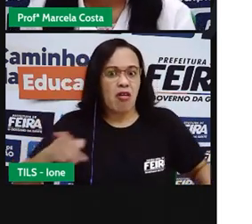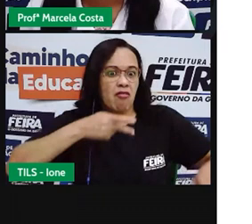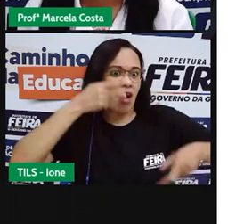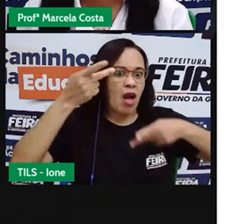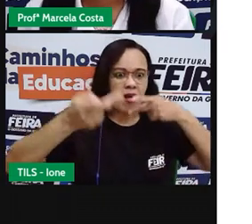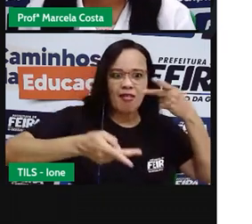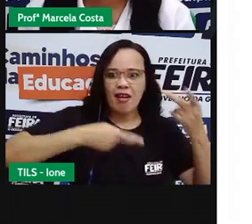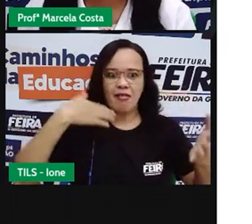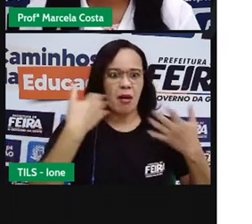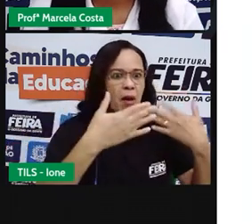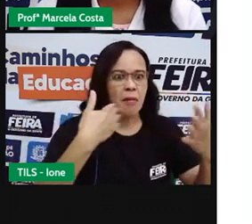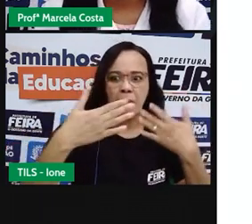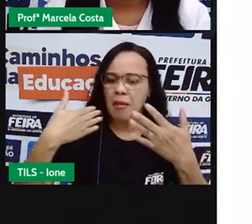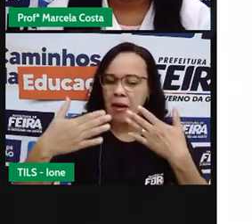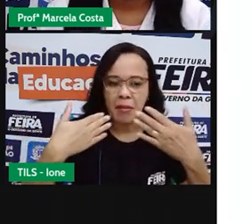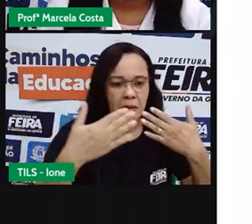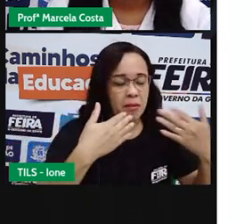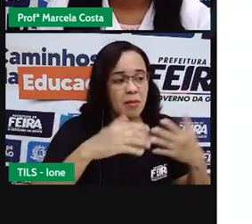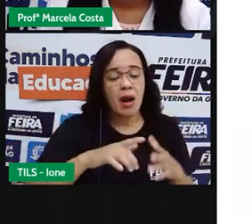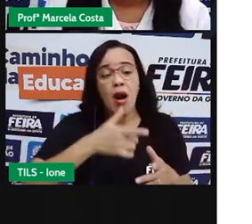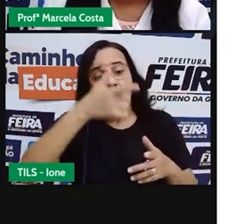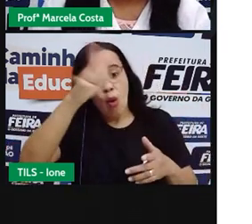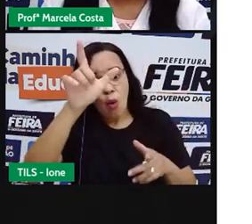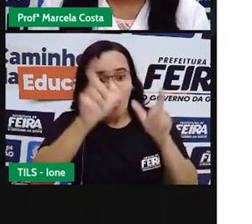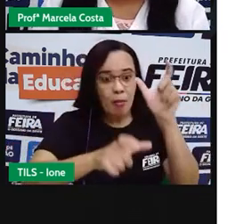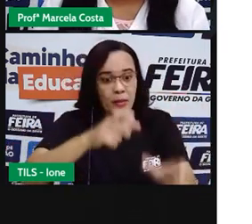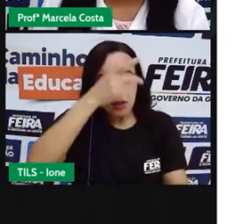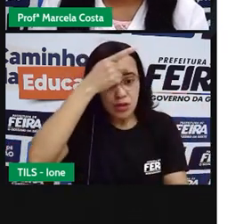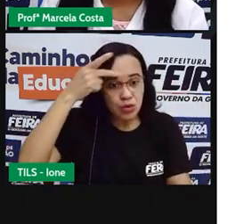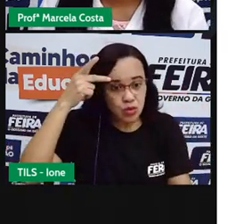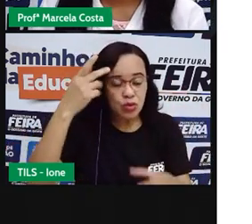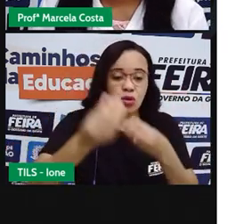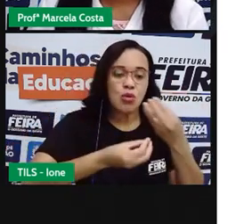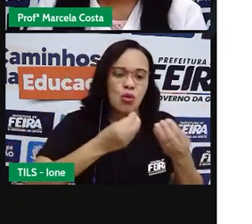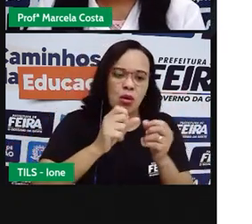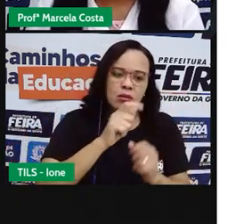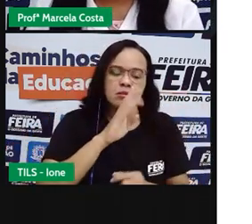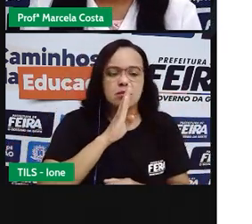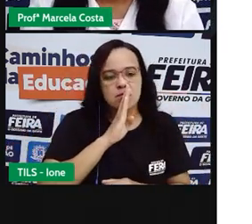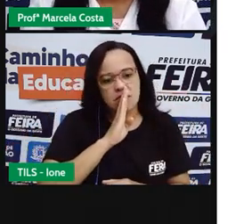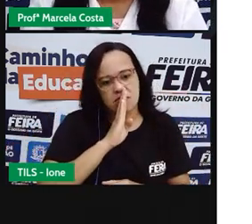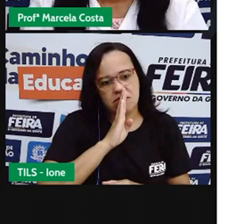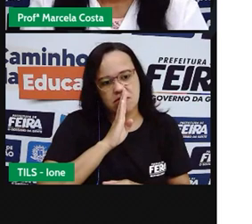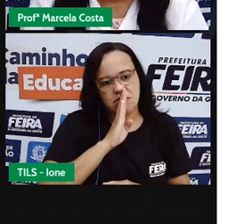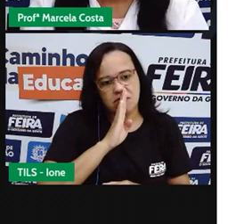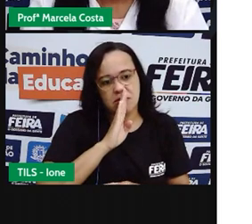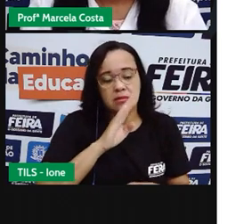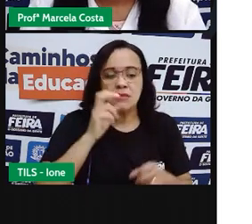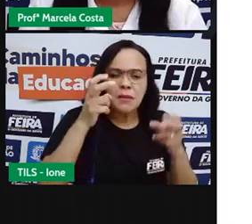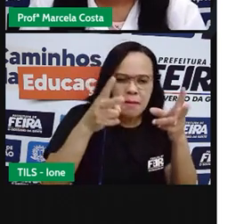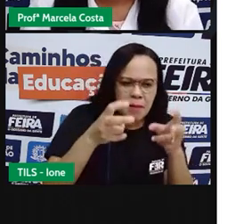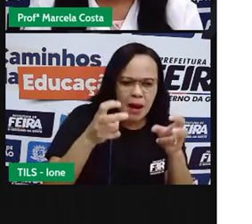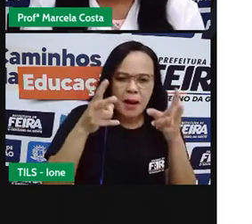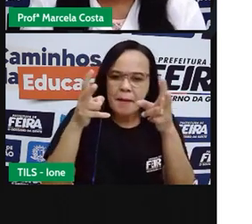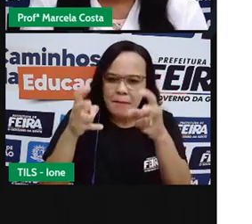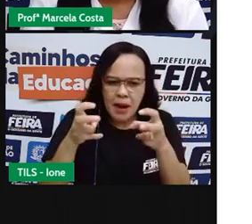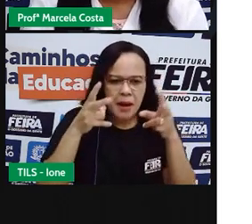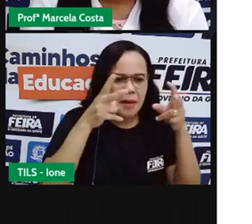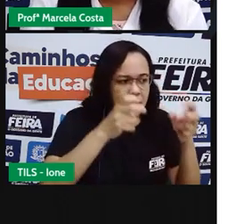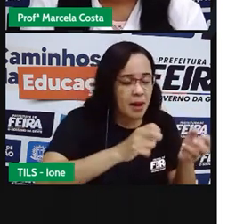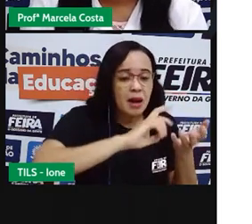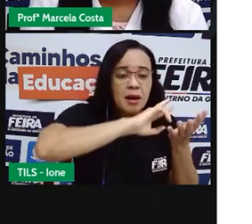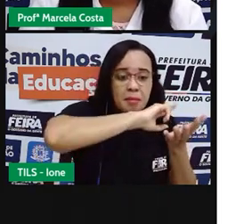falantes, tem pessoas que são mais caladas. Então a gente vai observando que as diferenças